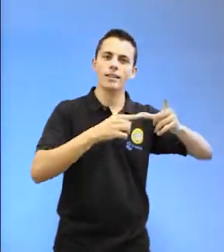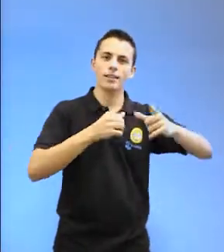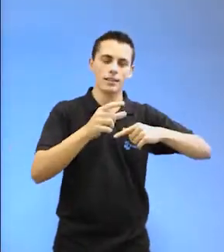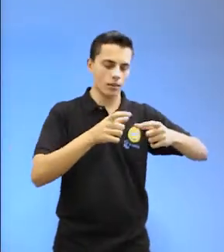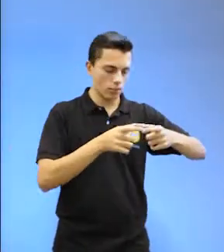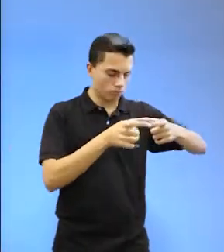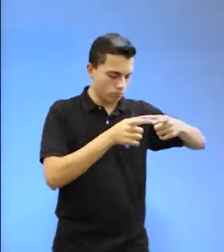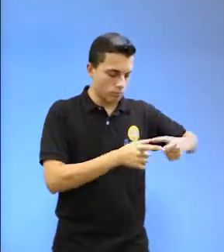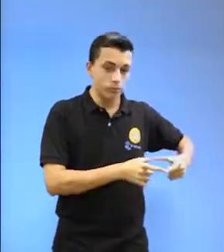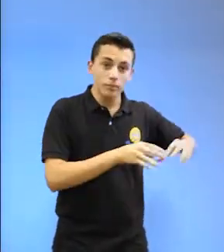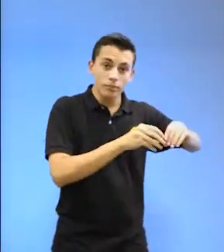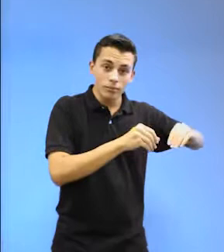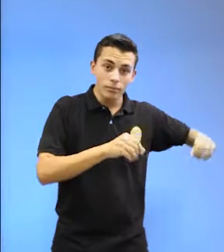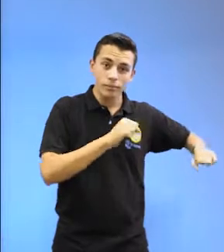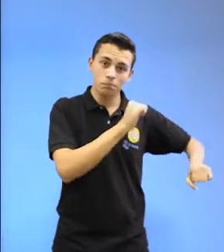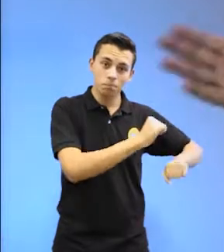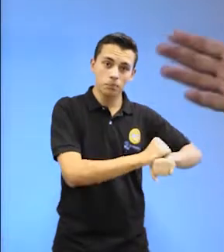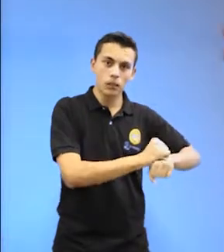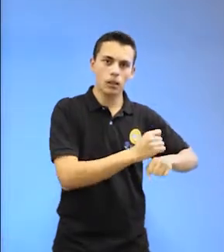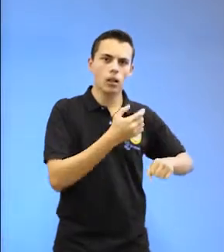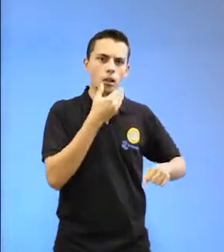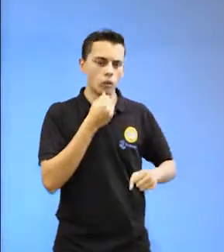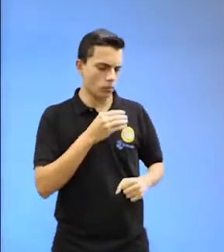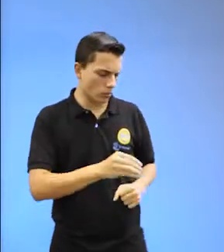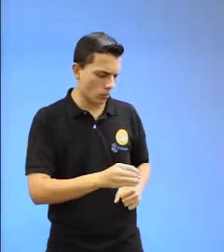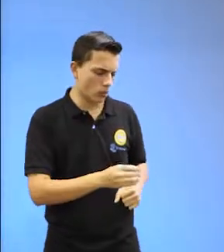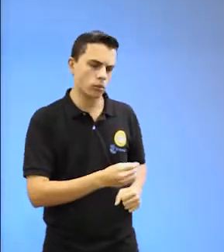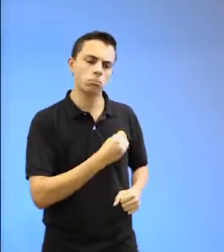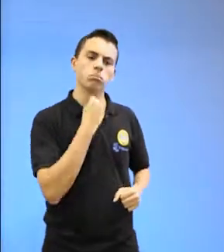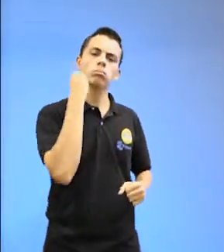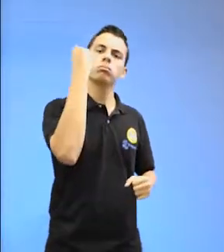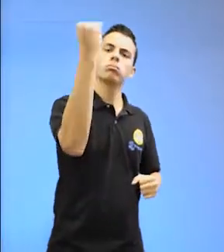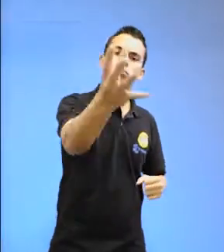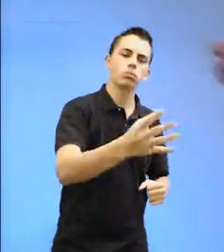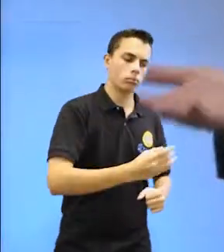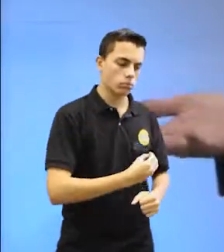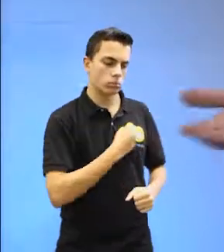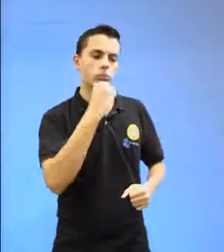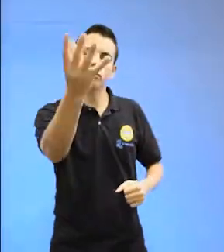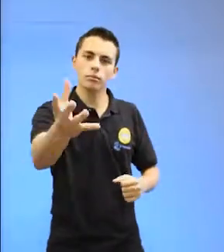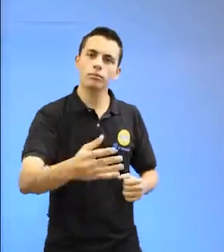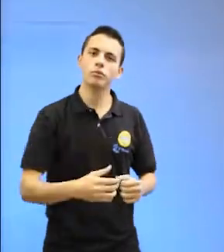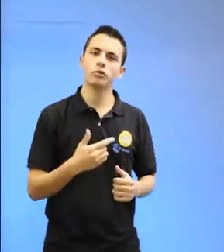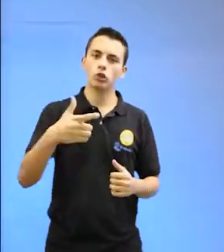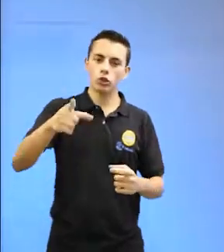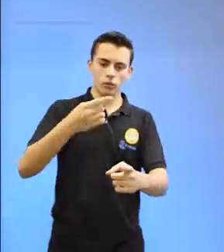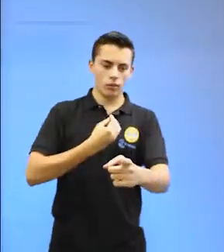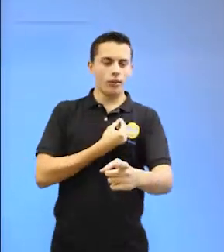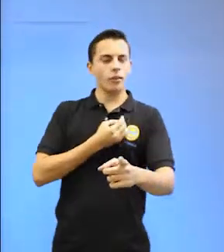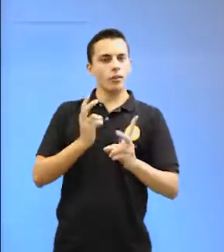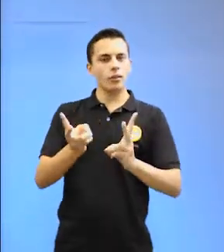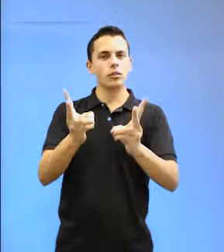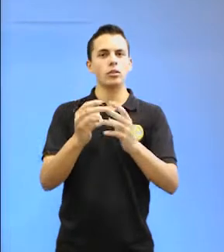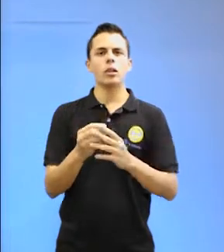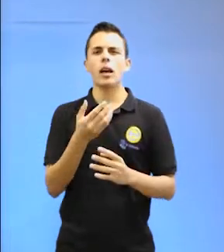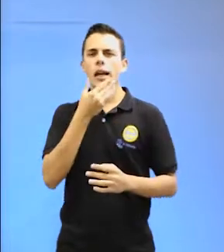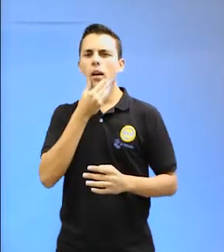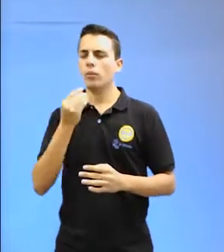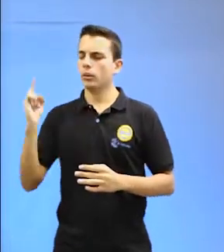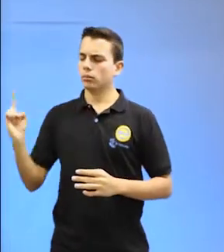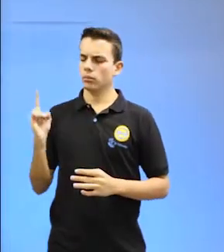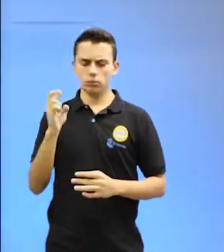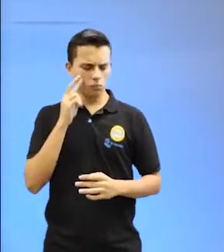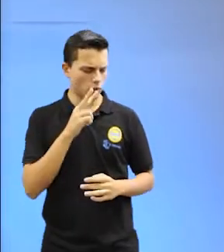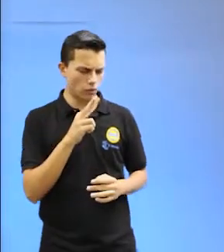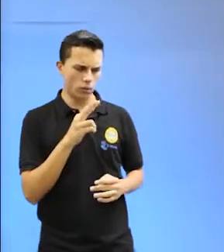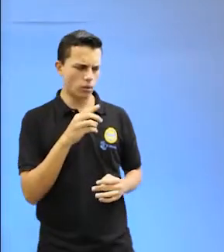estrela e devolvia para o mar. Tá. E nisso passou um senhor, olhou o menino fazendo aquilo e falou, o que você está fazendo aí, menino? E o menino